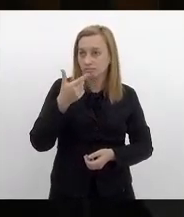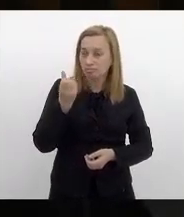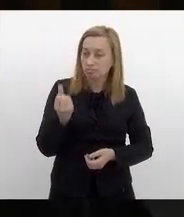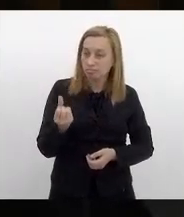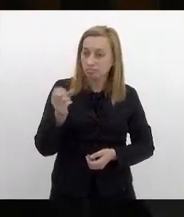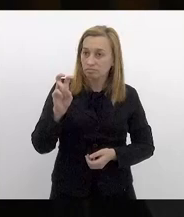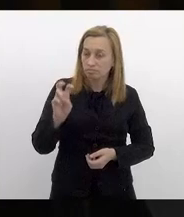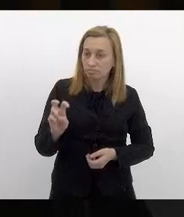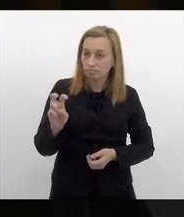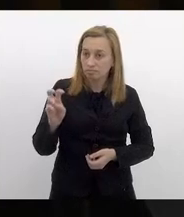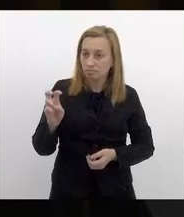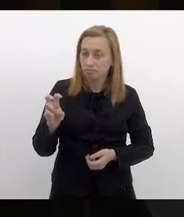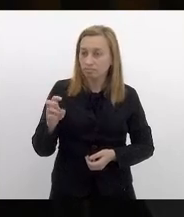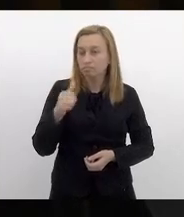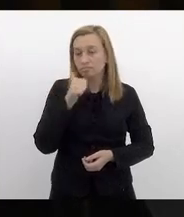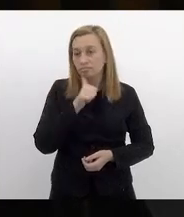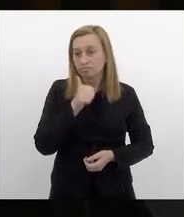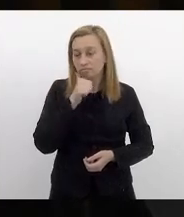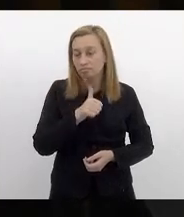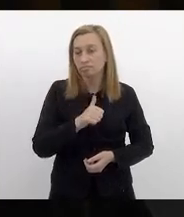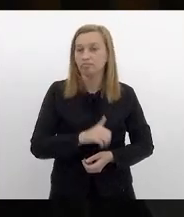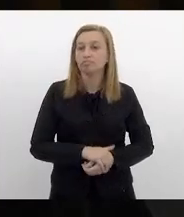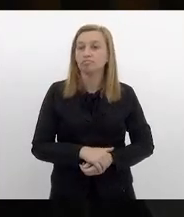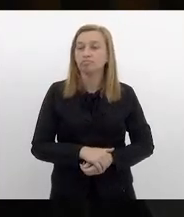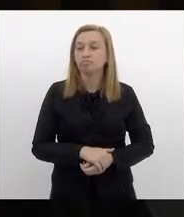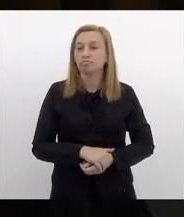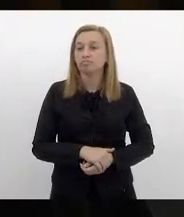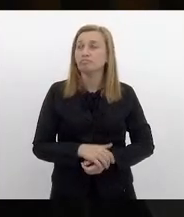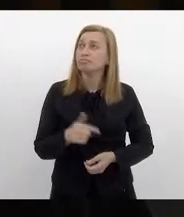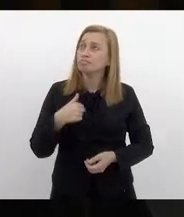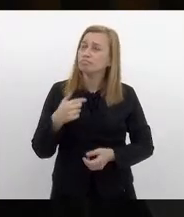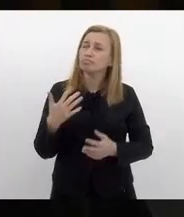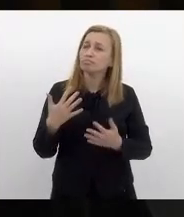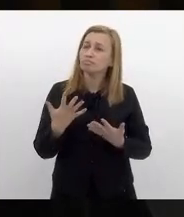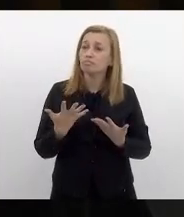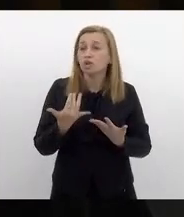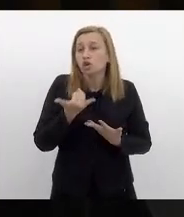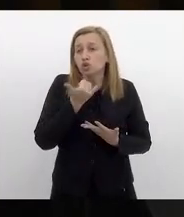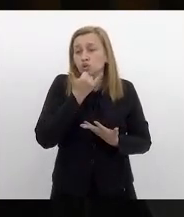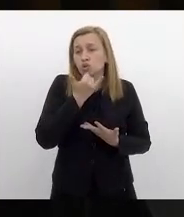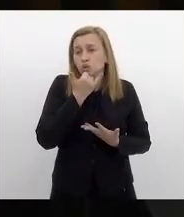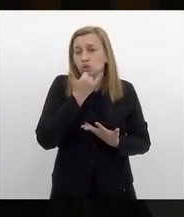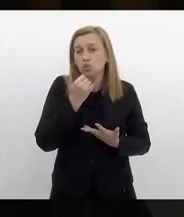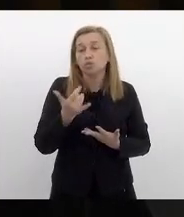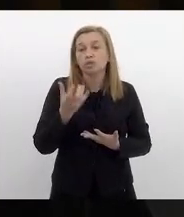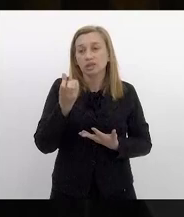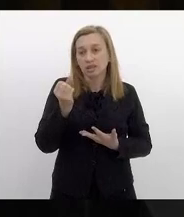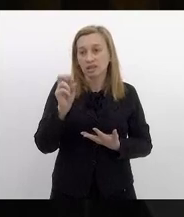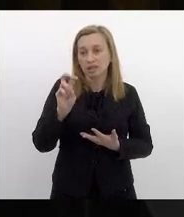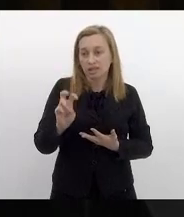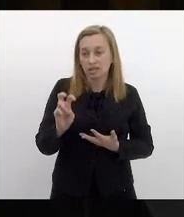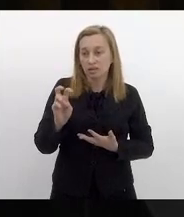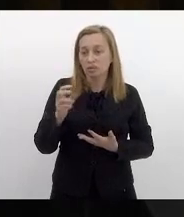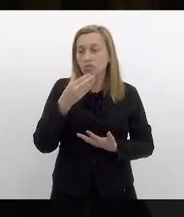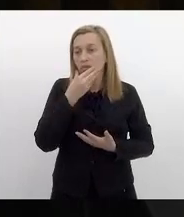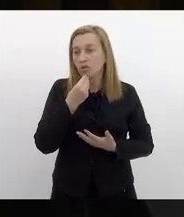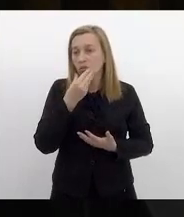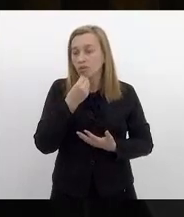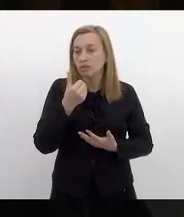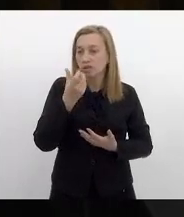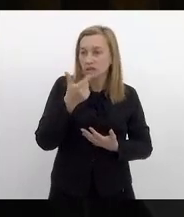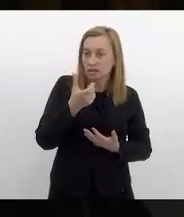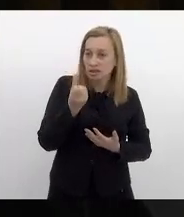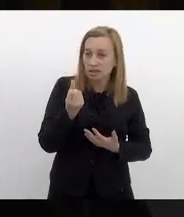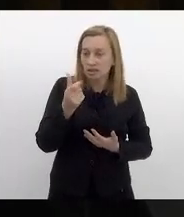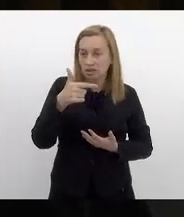65 anos para mulher. Aí eu queria chamar... Desculpe, 65 anos para homem e 62 para mulher.